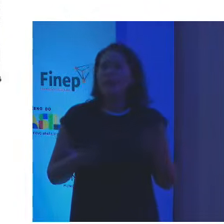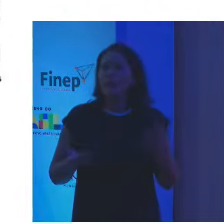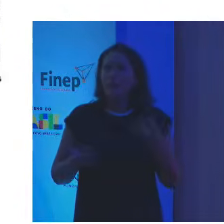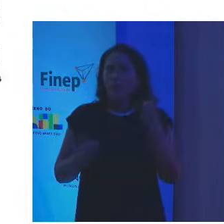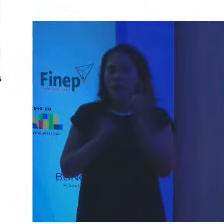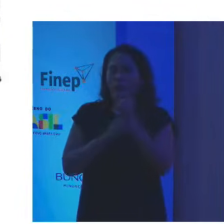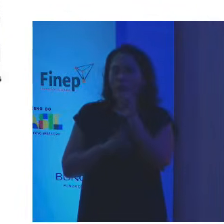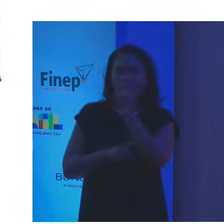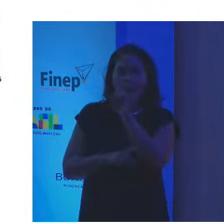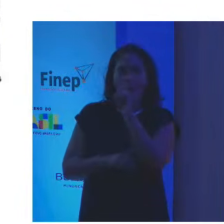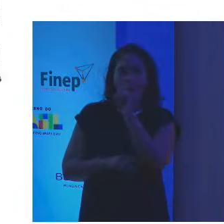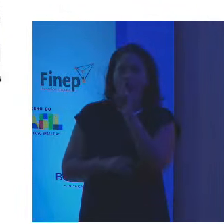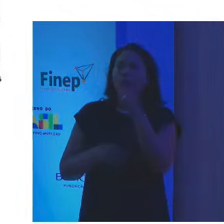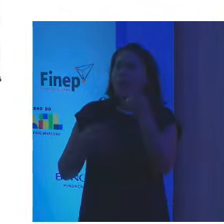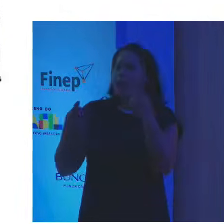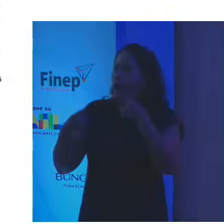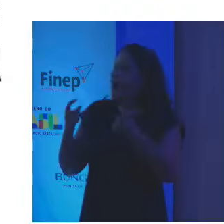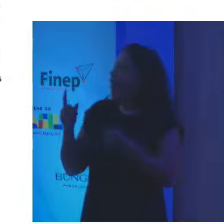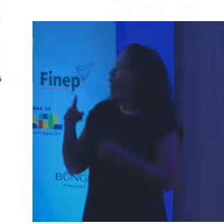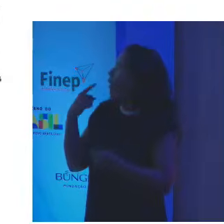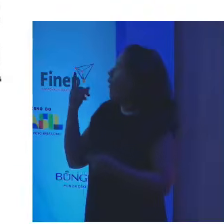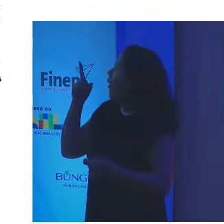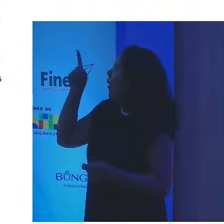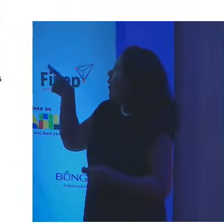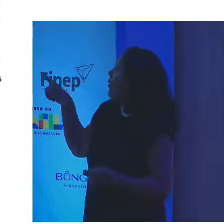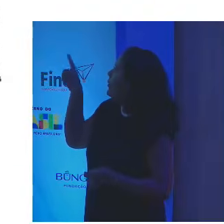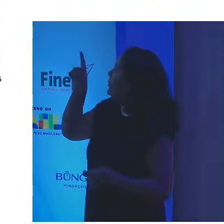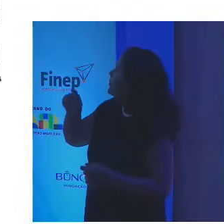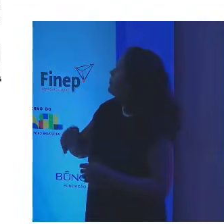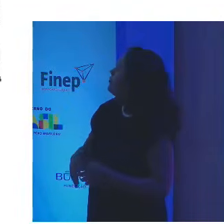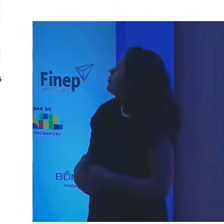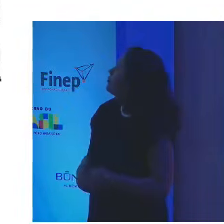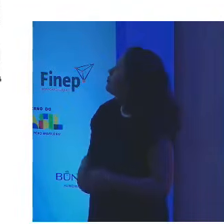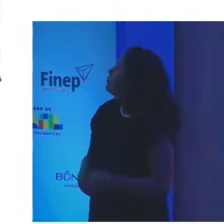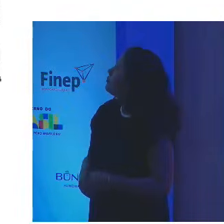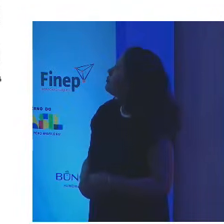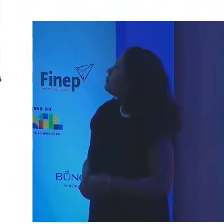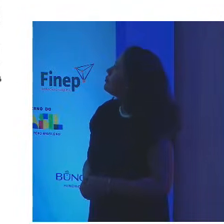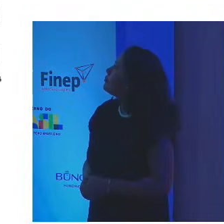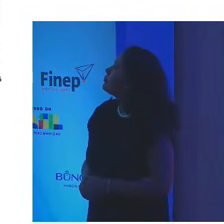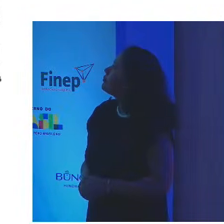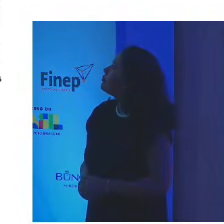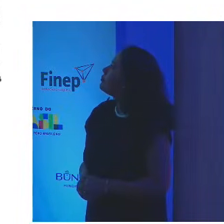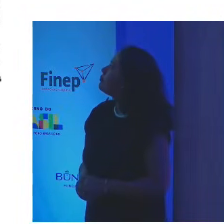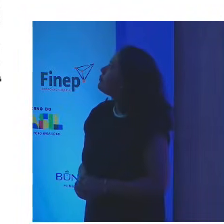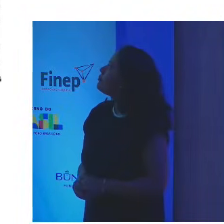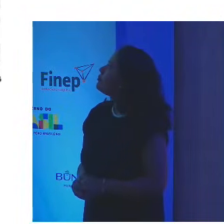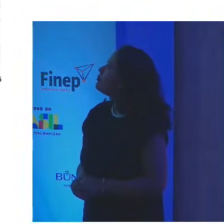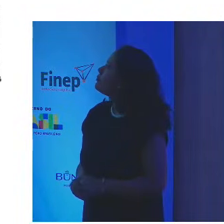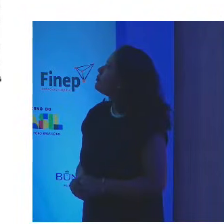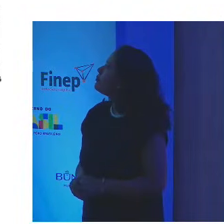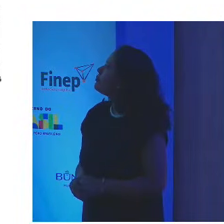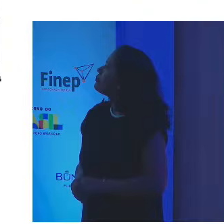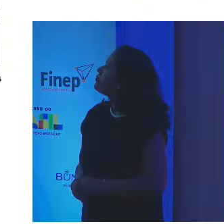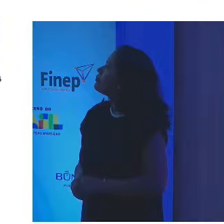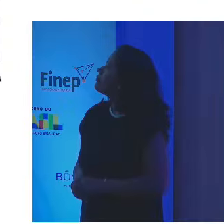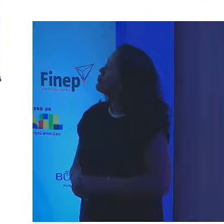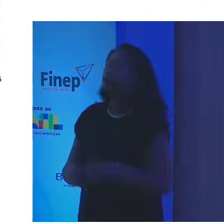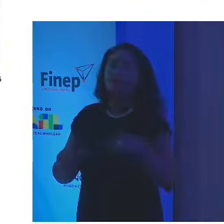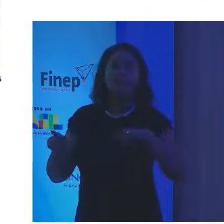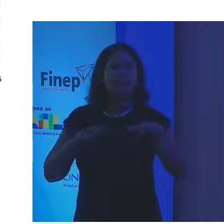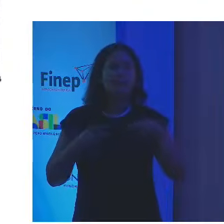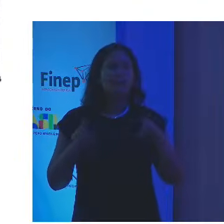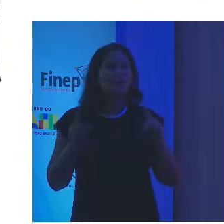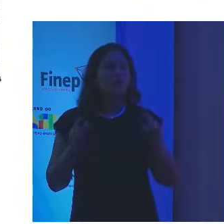não é descoberto. Então, a gente precisava achar esses talentos, né? E aí eu estou trabalhando nesse paper agora, já tem um bom tempo, está